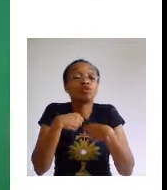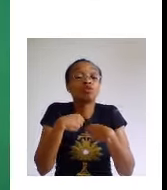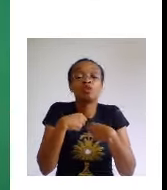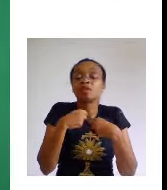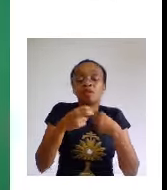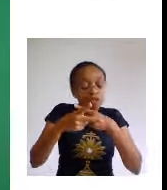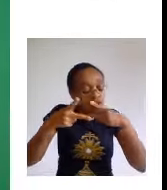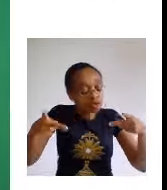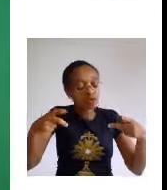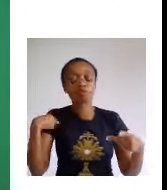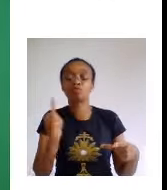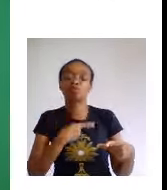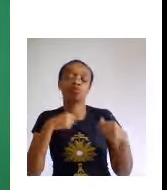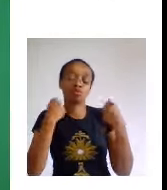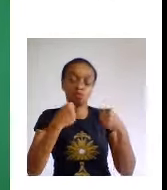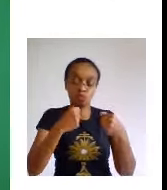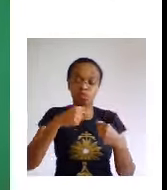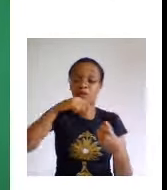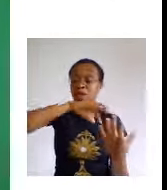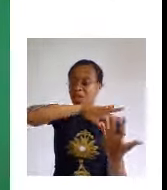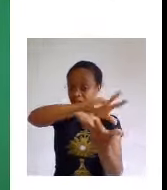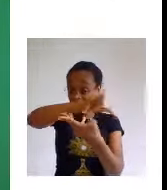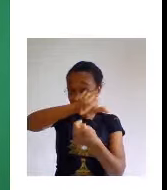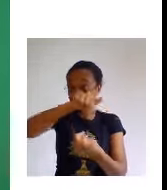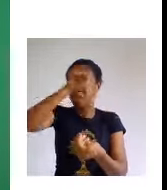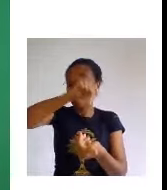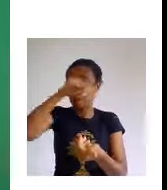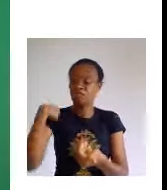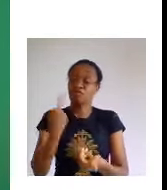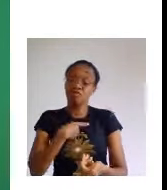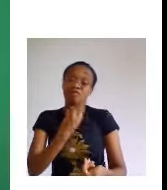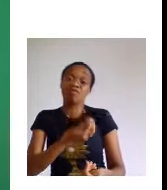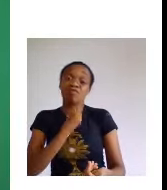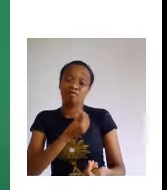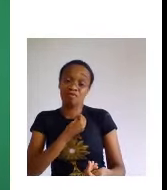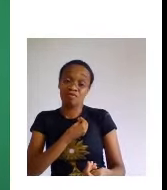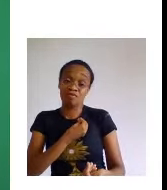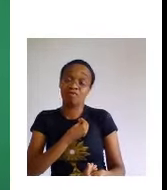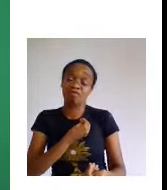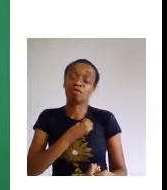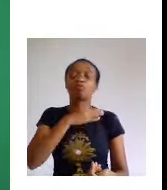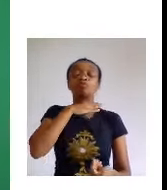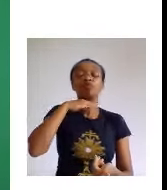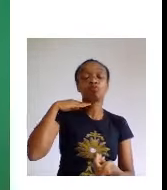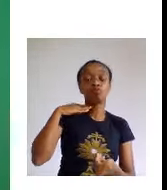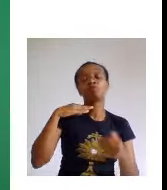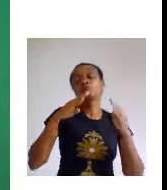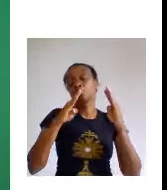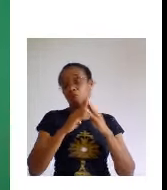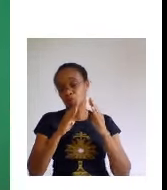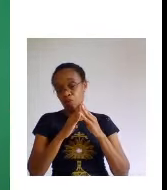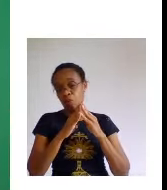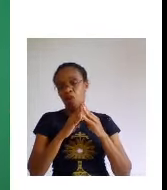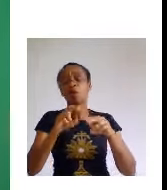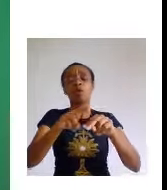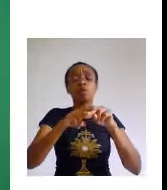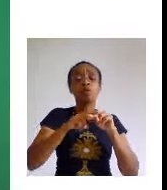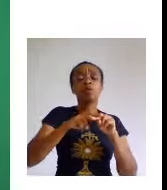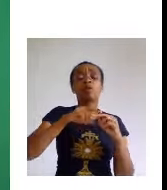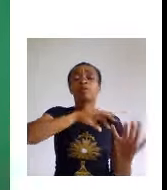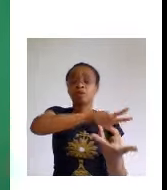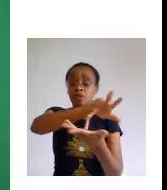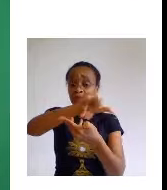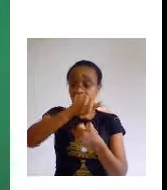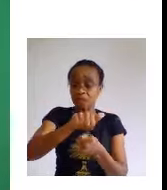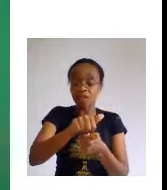proteção. Nela vivemos, movemos e habitamos. Por isso é nossa casa comum, como